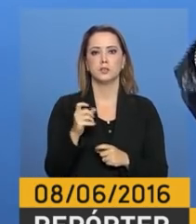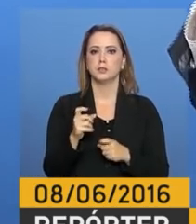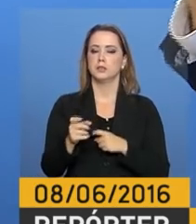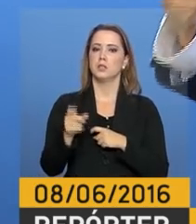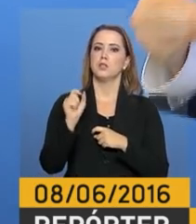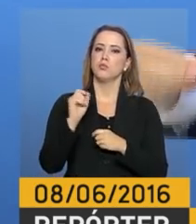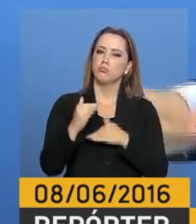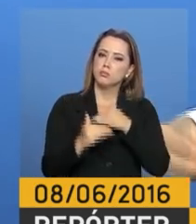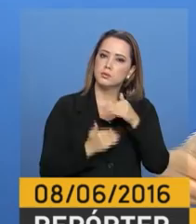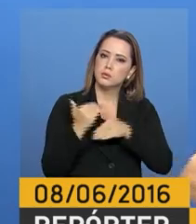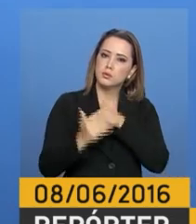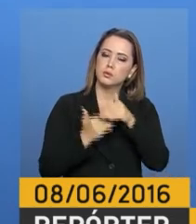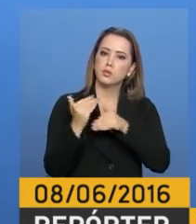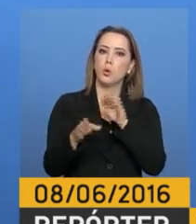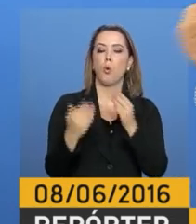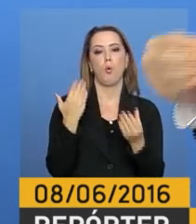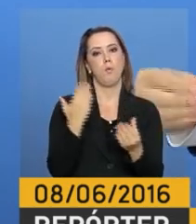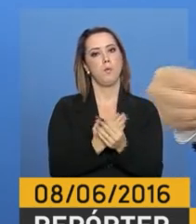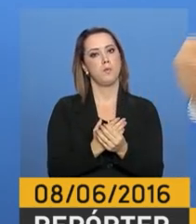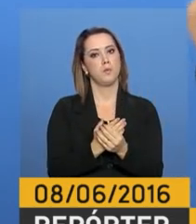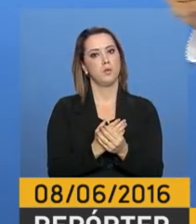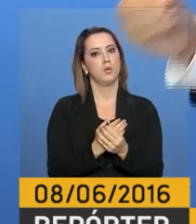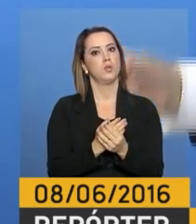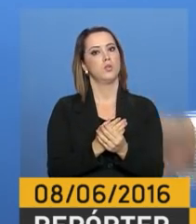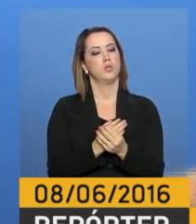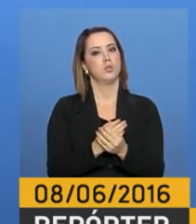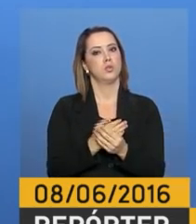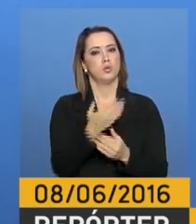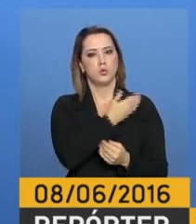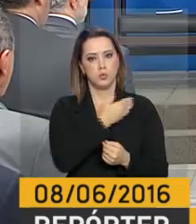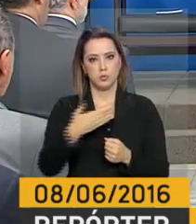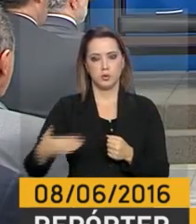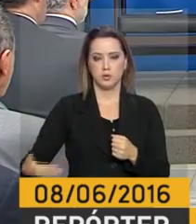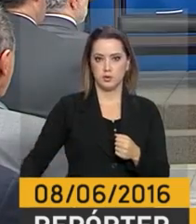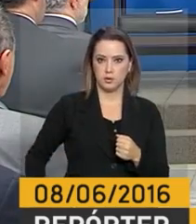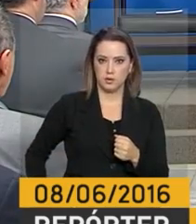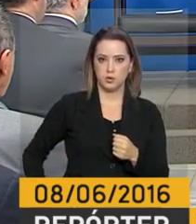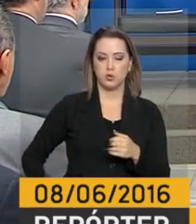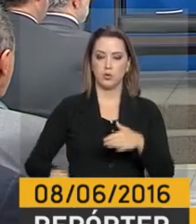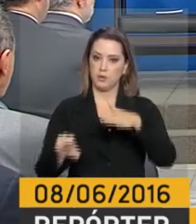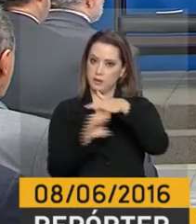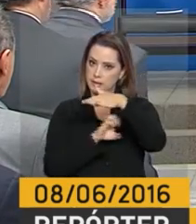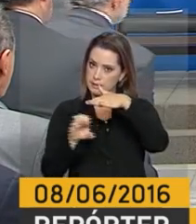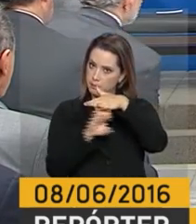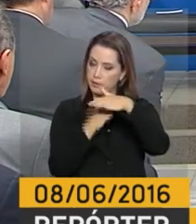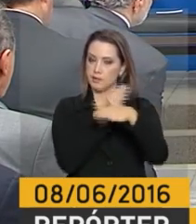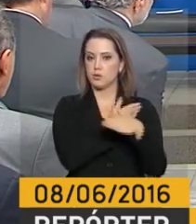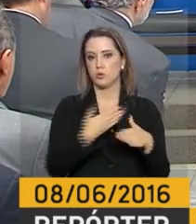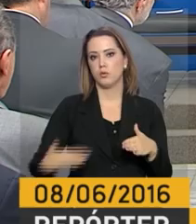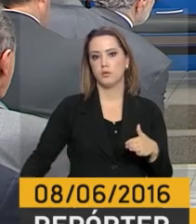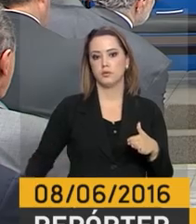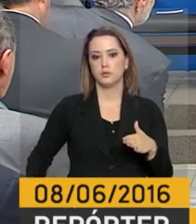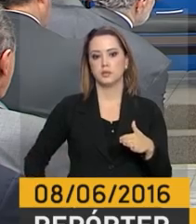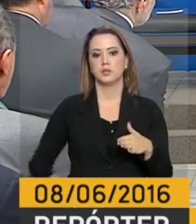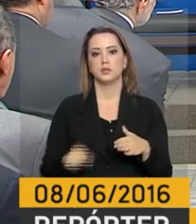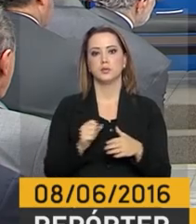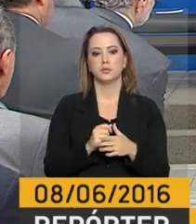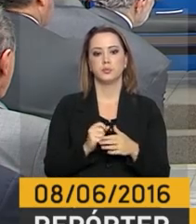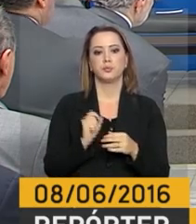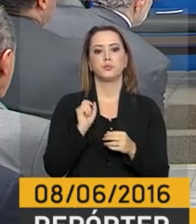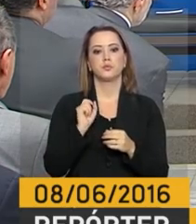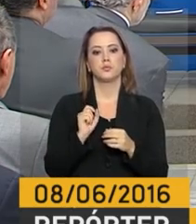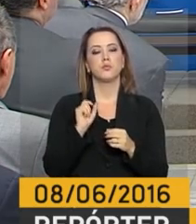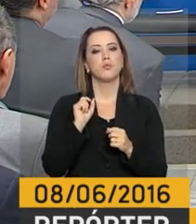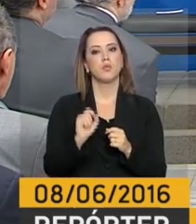tramitação do projeto de governança das estatais do projeto de